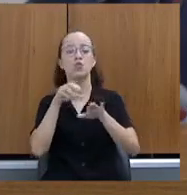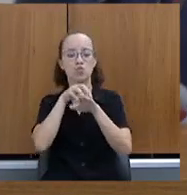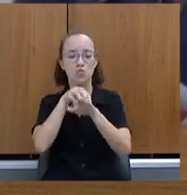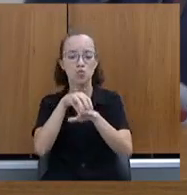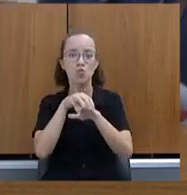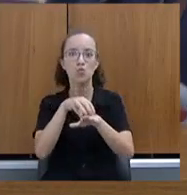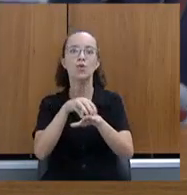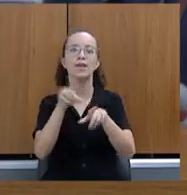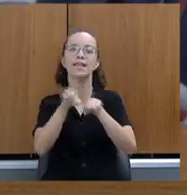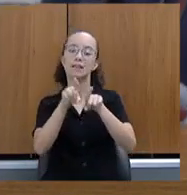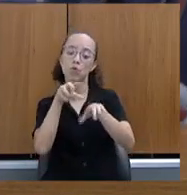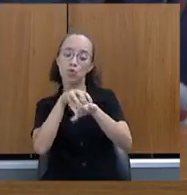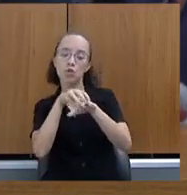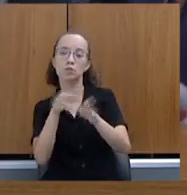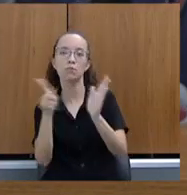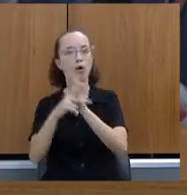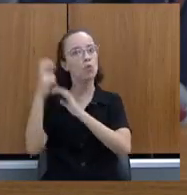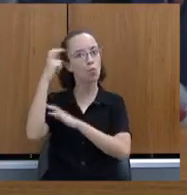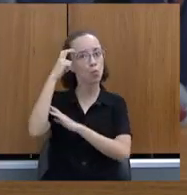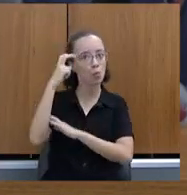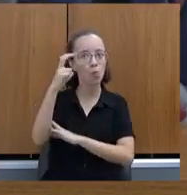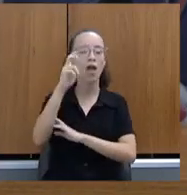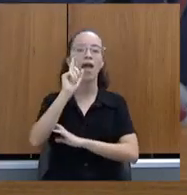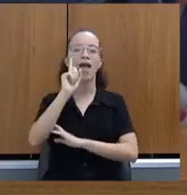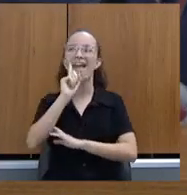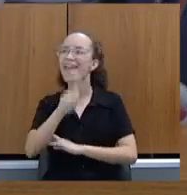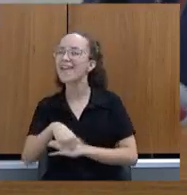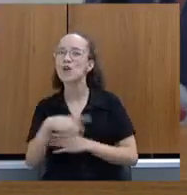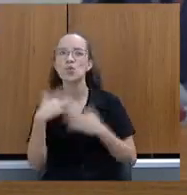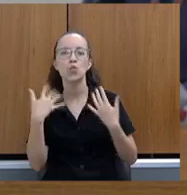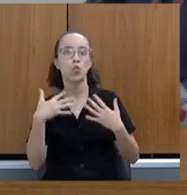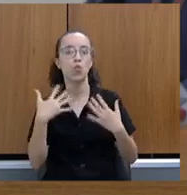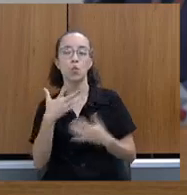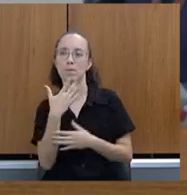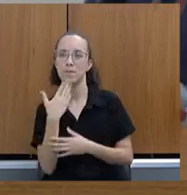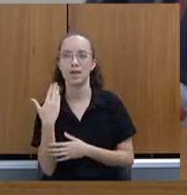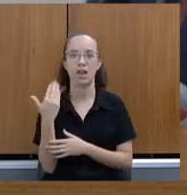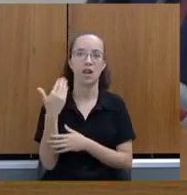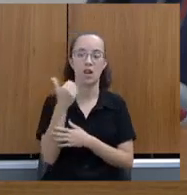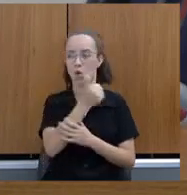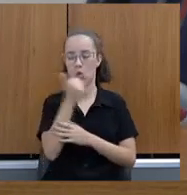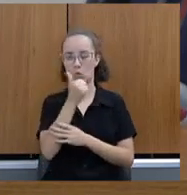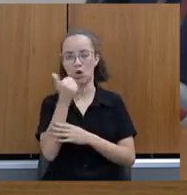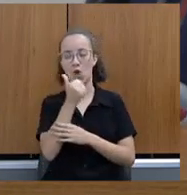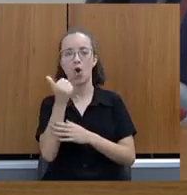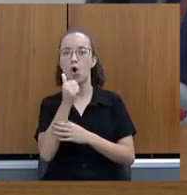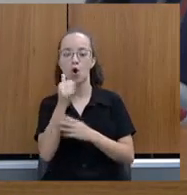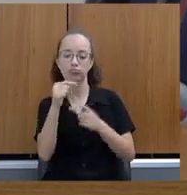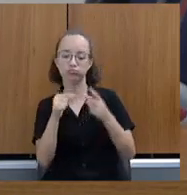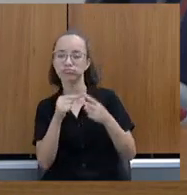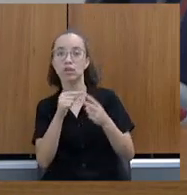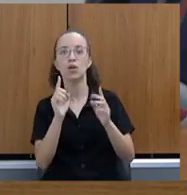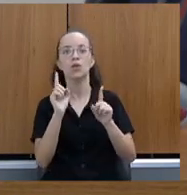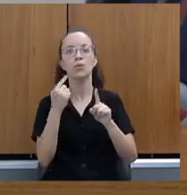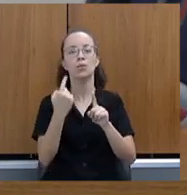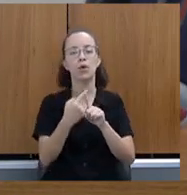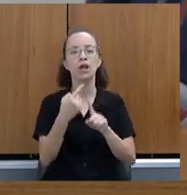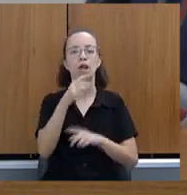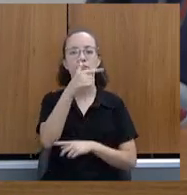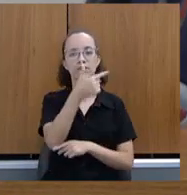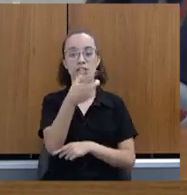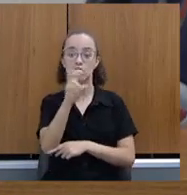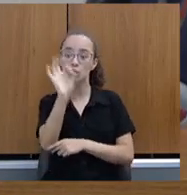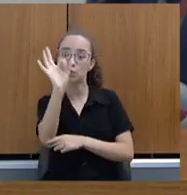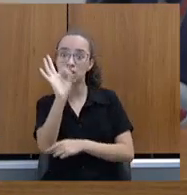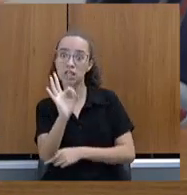turismo e o turismo cultural é a maior alternativa prova disso deputada é que 25% dos